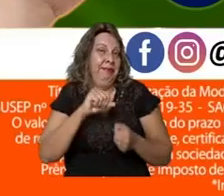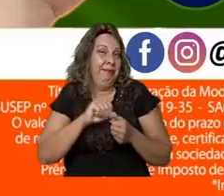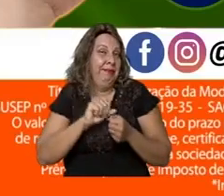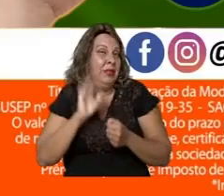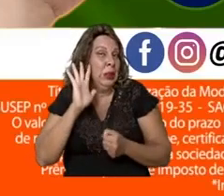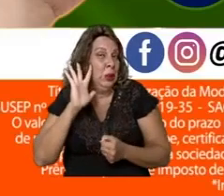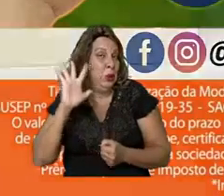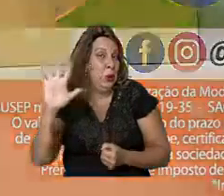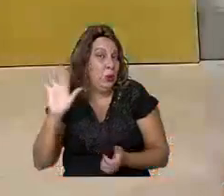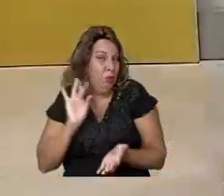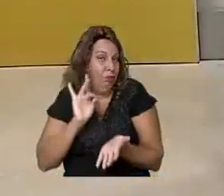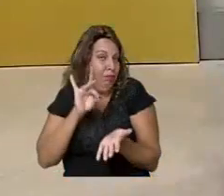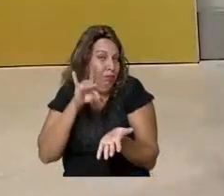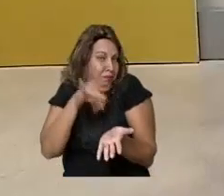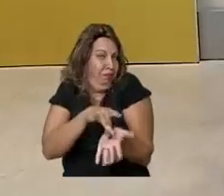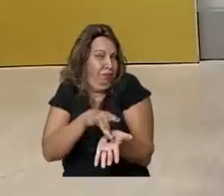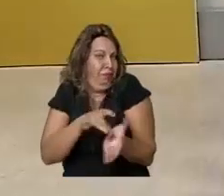sonhos.